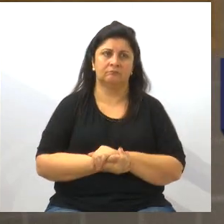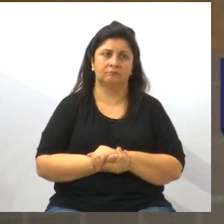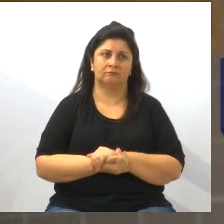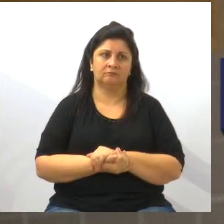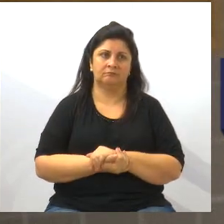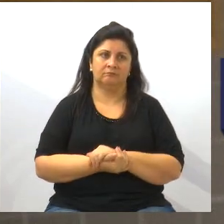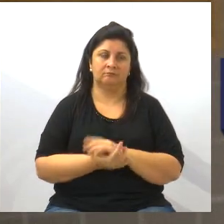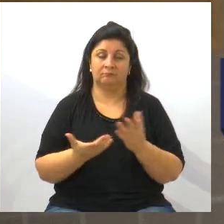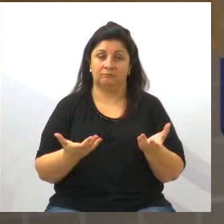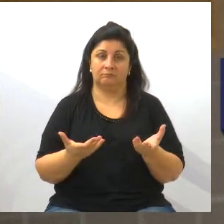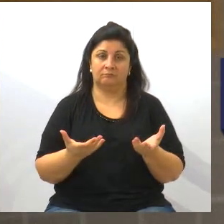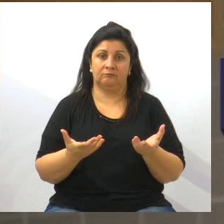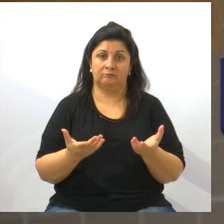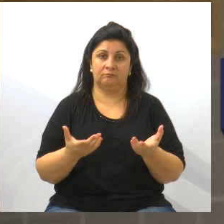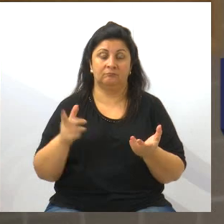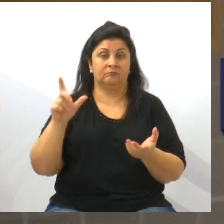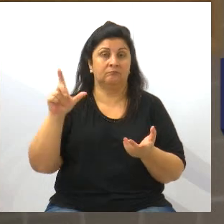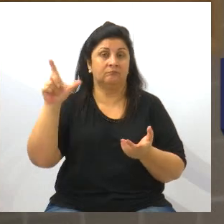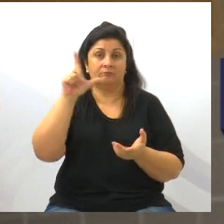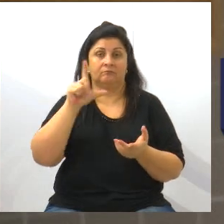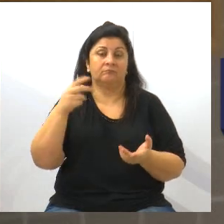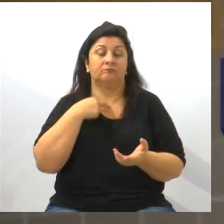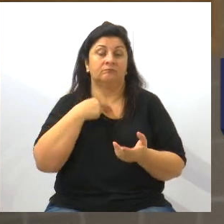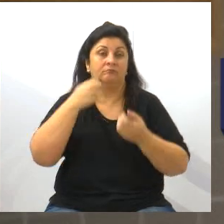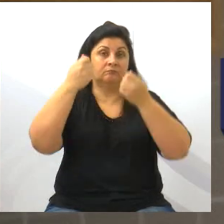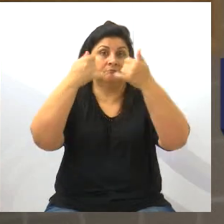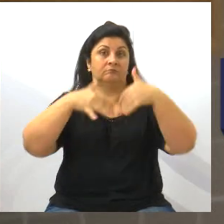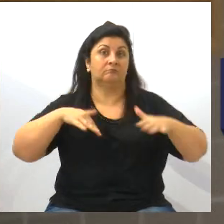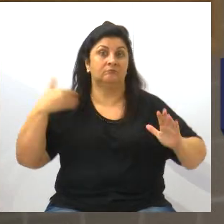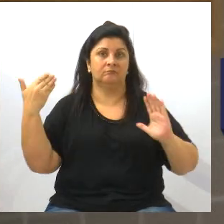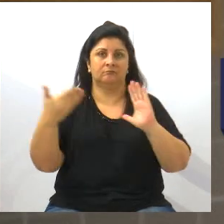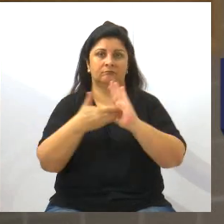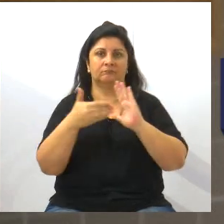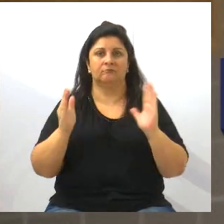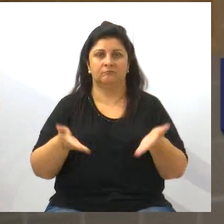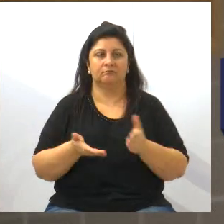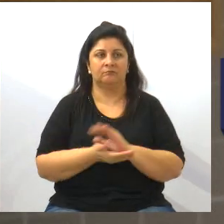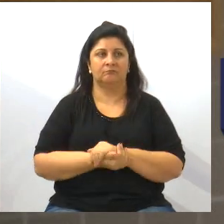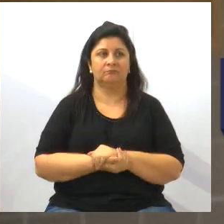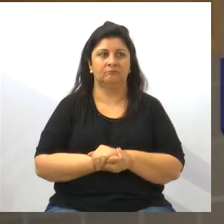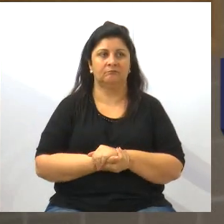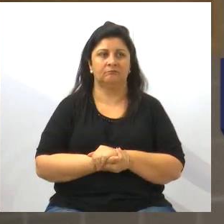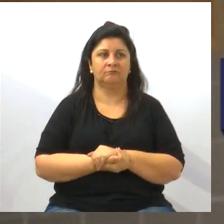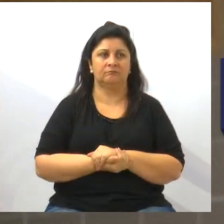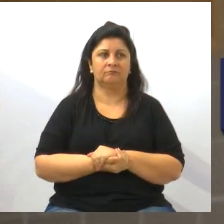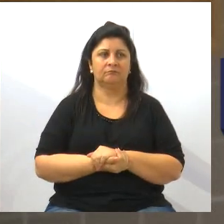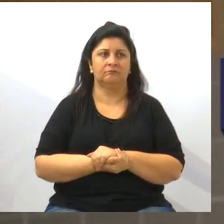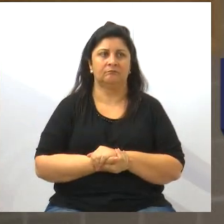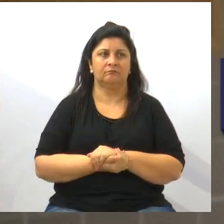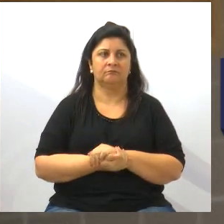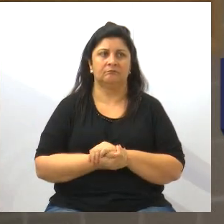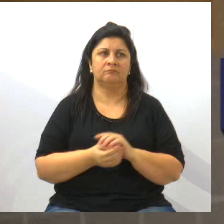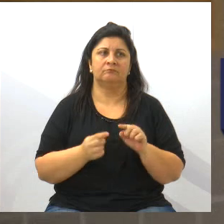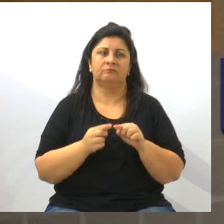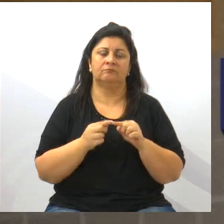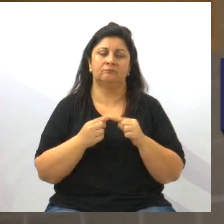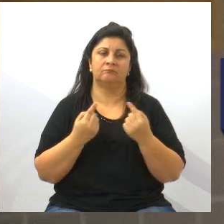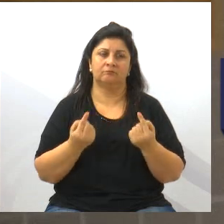conseguir, óbvio, nesse momento falar tudo para vocês, hoje aqui, nesse pouco tempo, mas eu